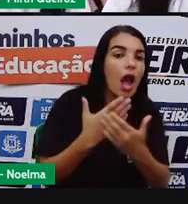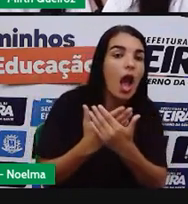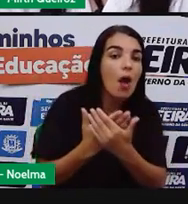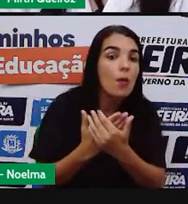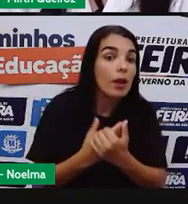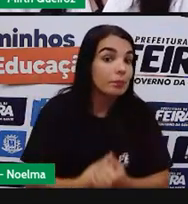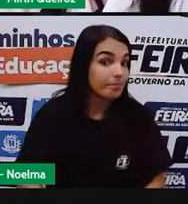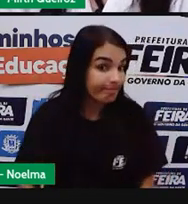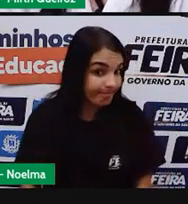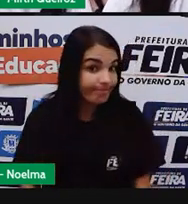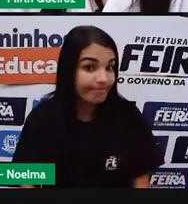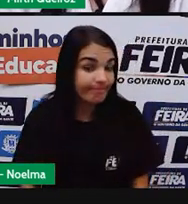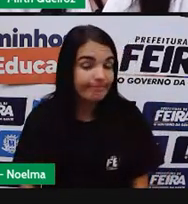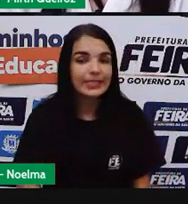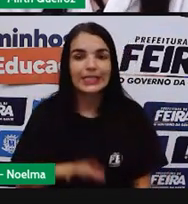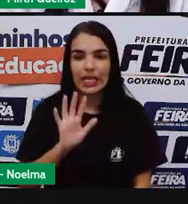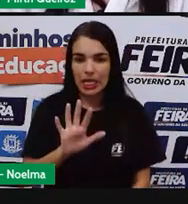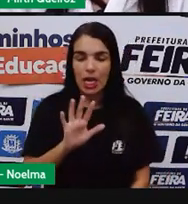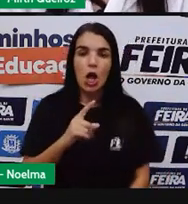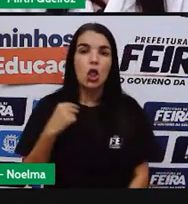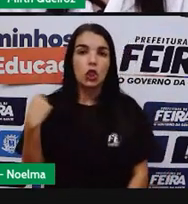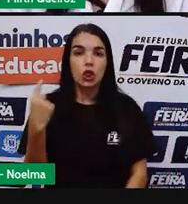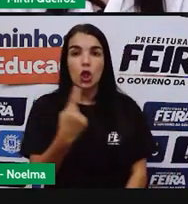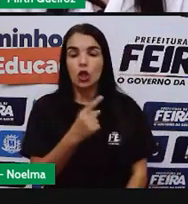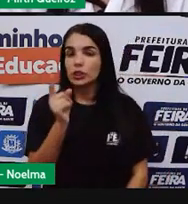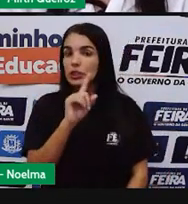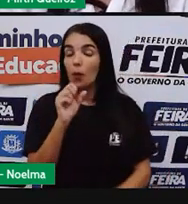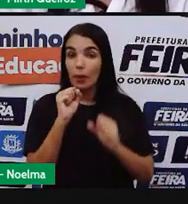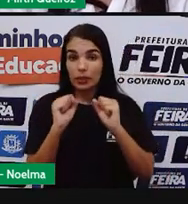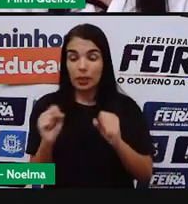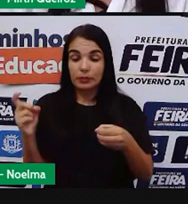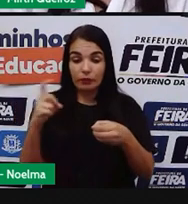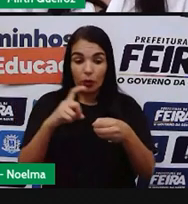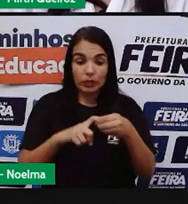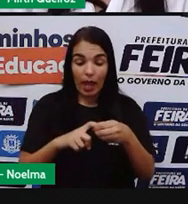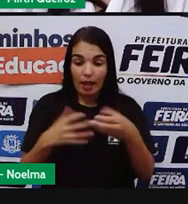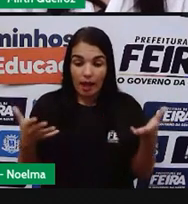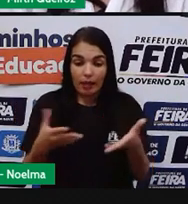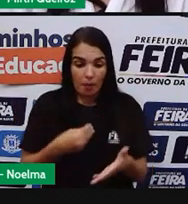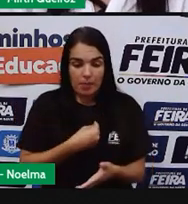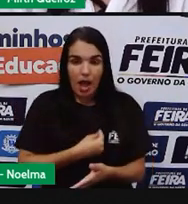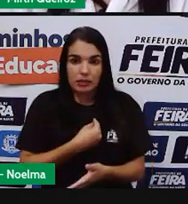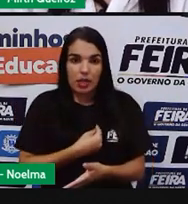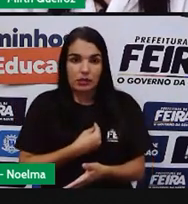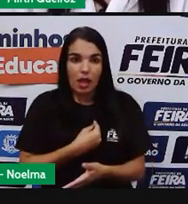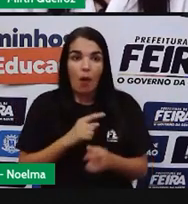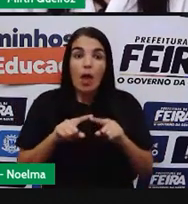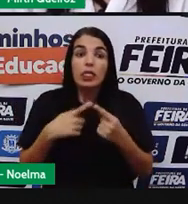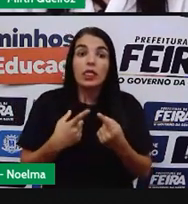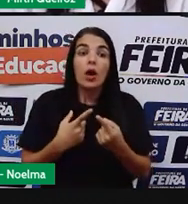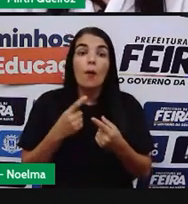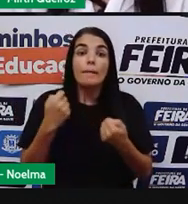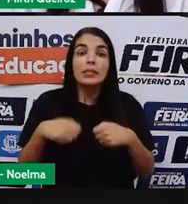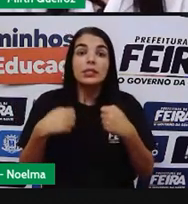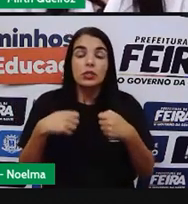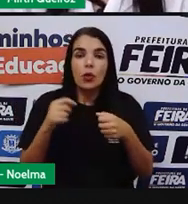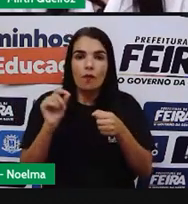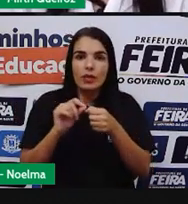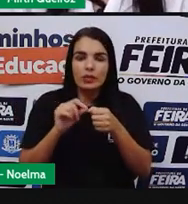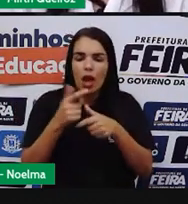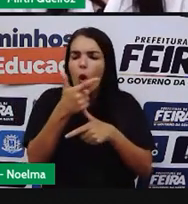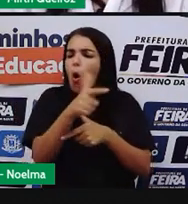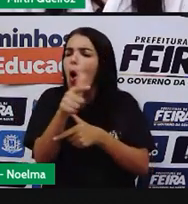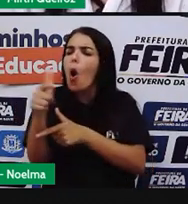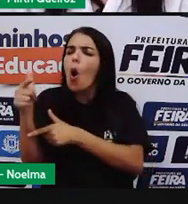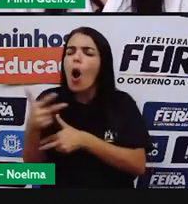nós não podemos retomar de forma presencial. E aí nós tivemos que procurar outros meios para fazer